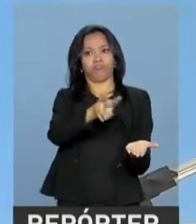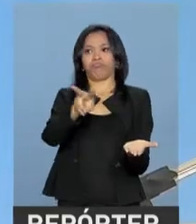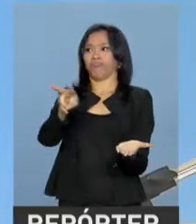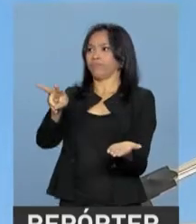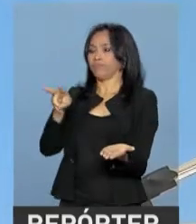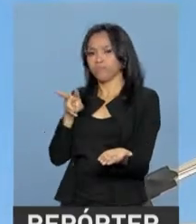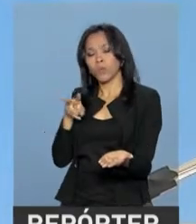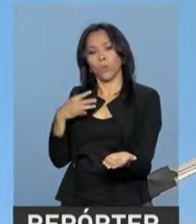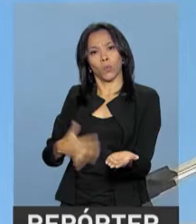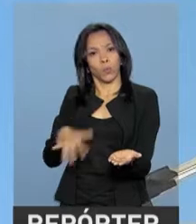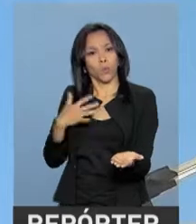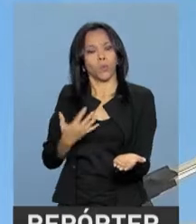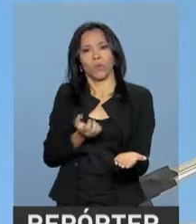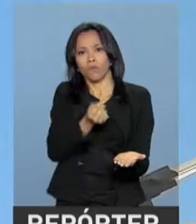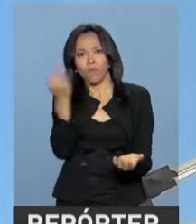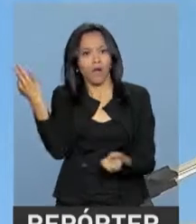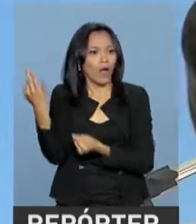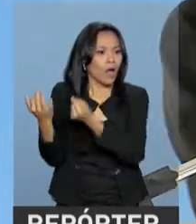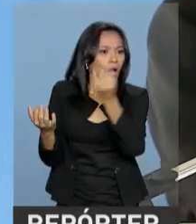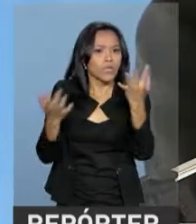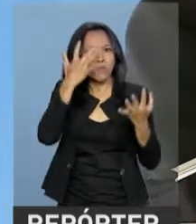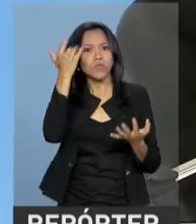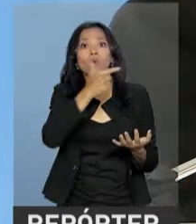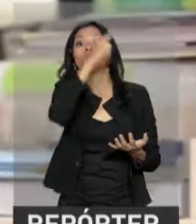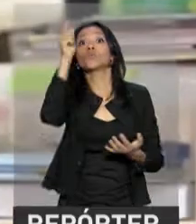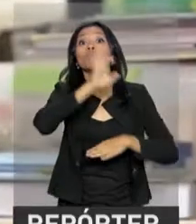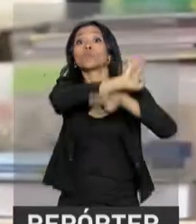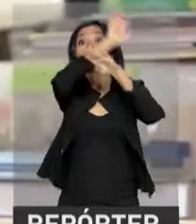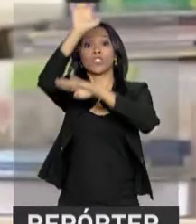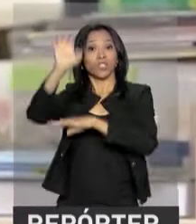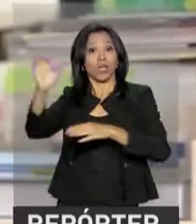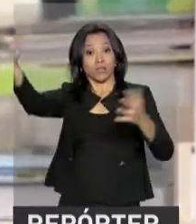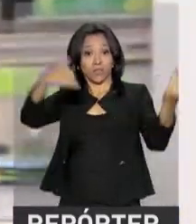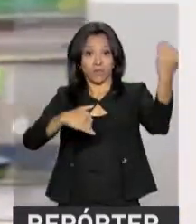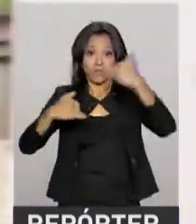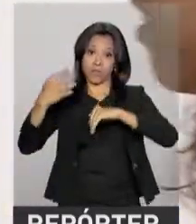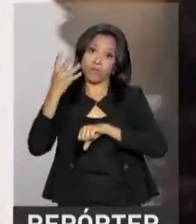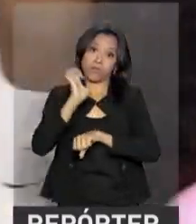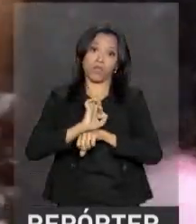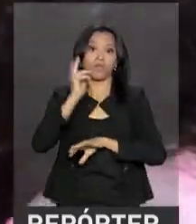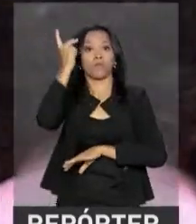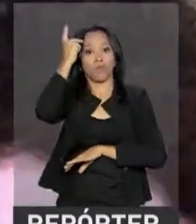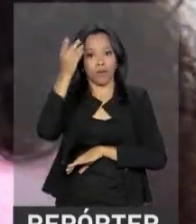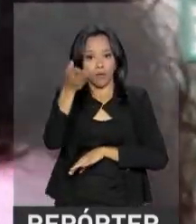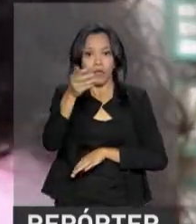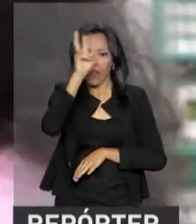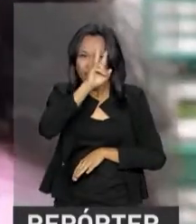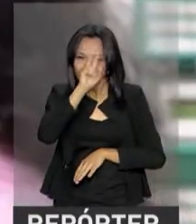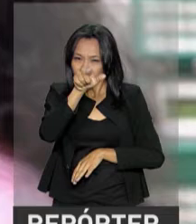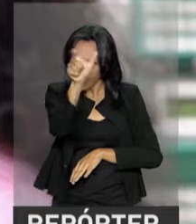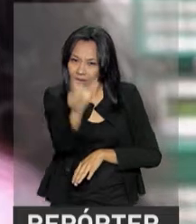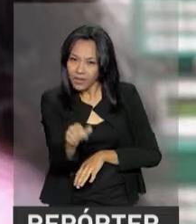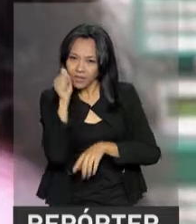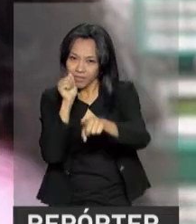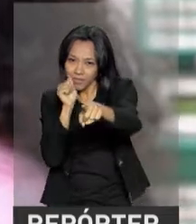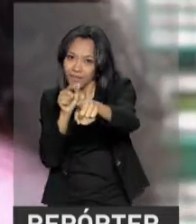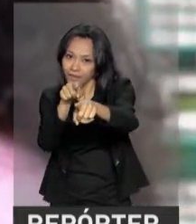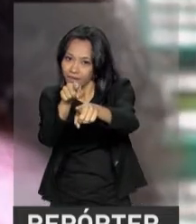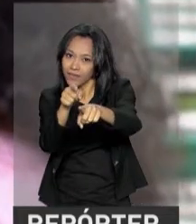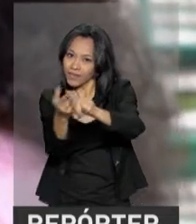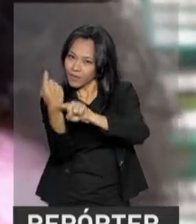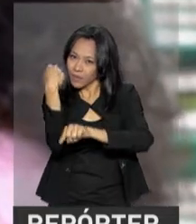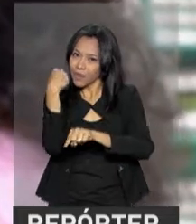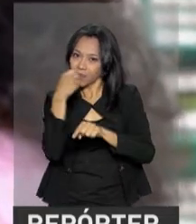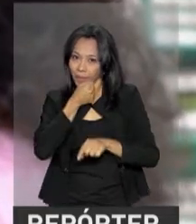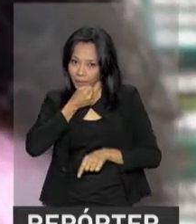quantos e quantos pacientes vinham dos outros estados e por falar em outros estados lembra da te dar a isi lado o início